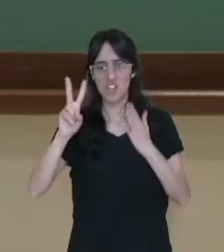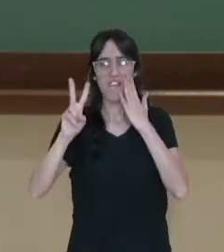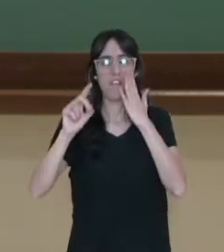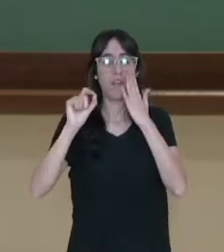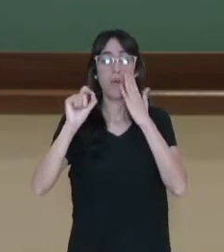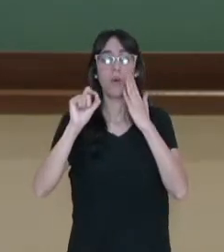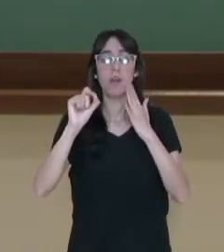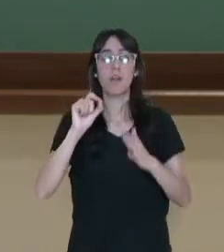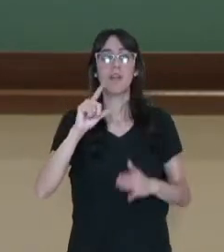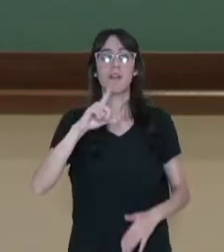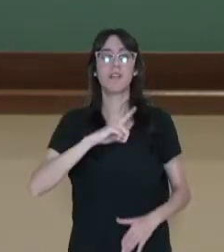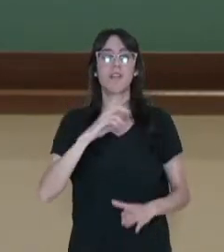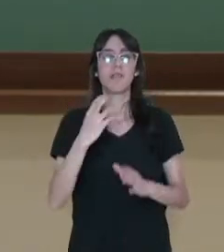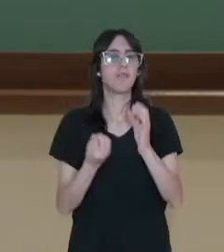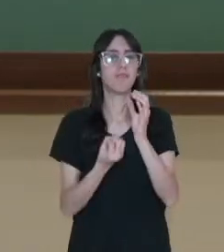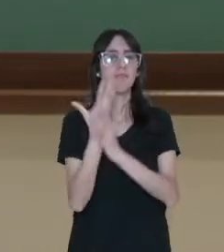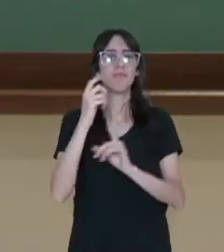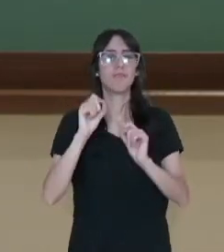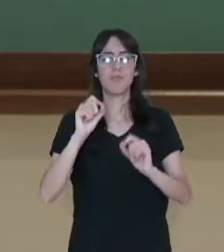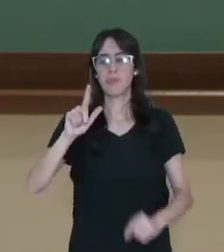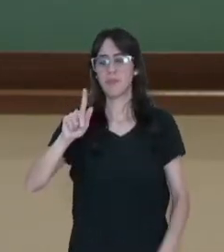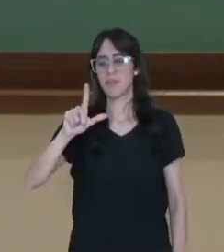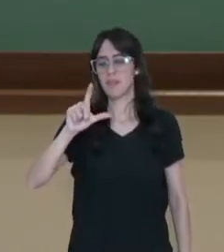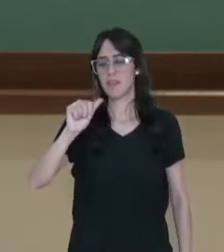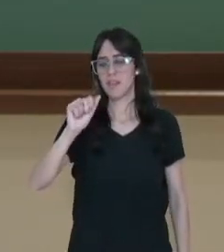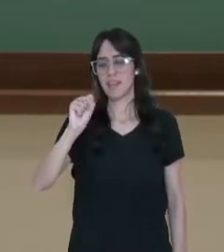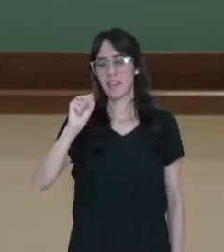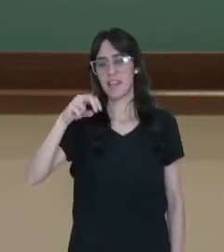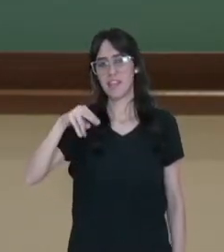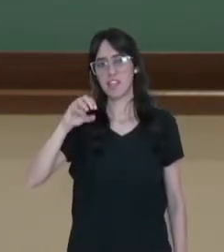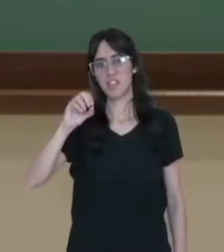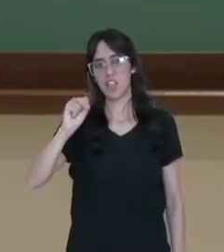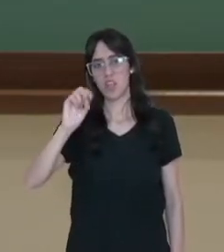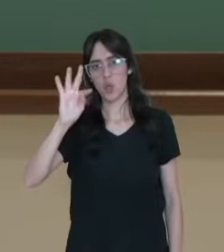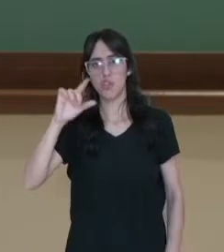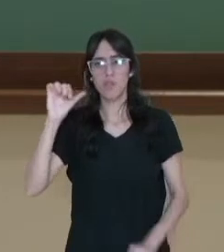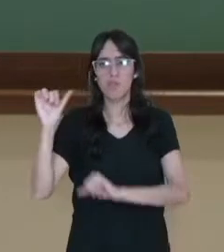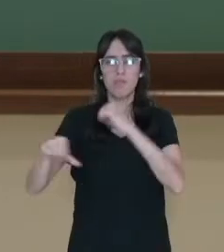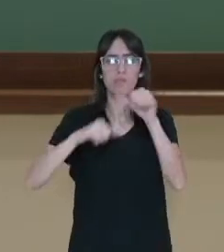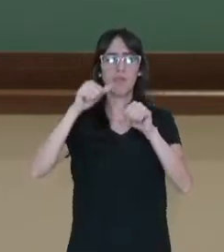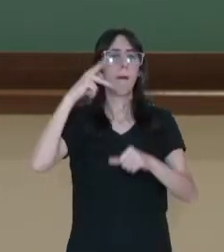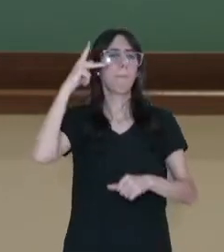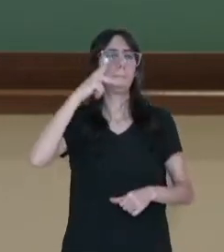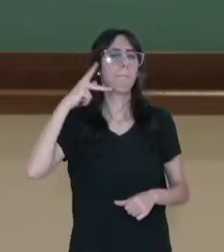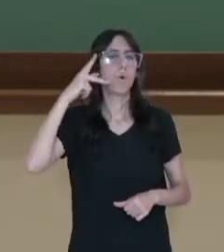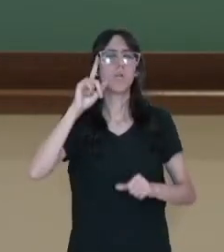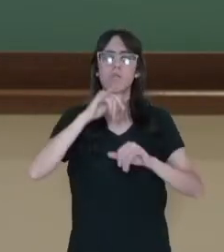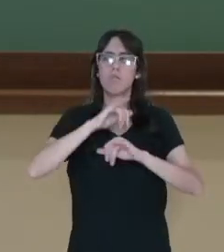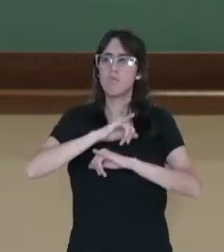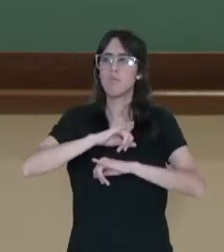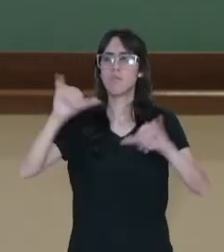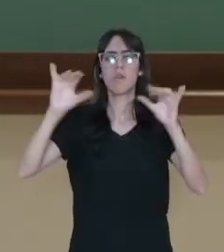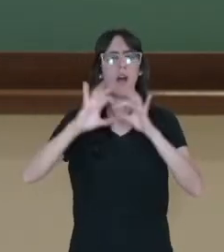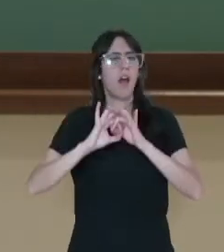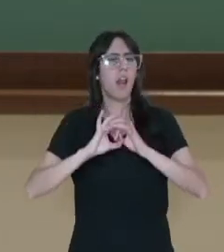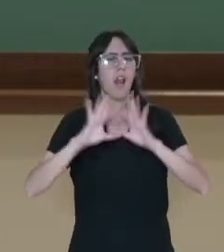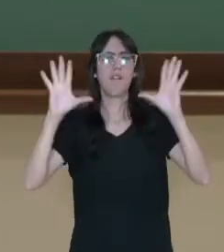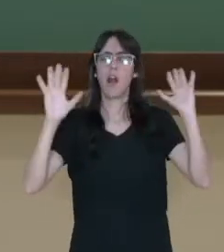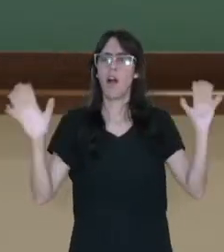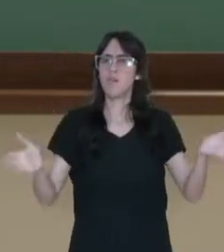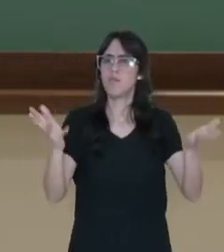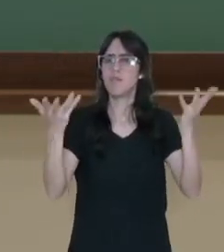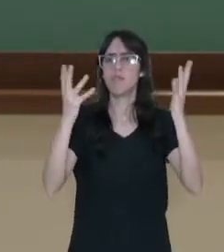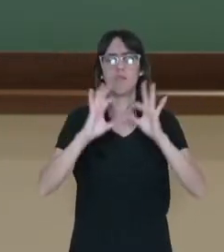principalmente a Glasnost, a reforma política para dar maior transparência, maior liberdade,